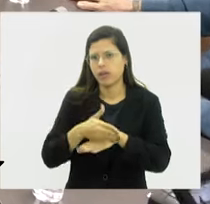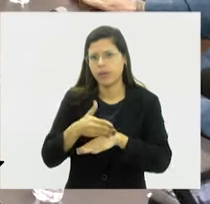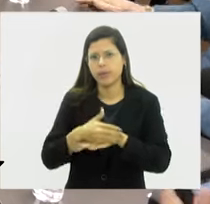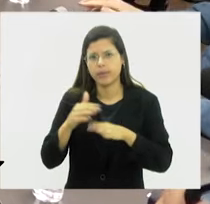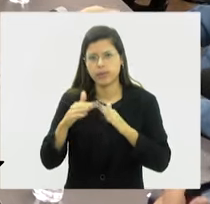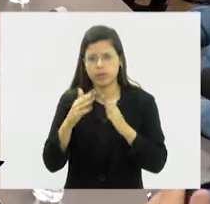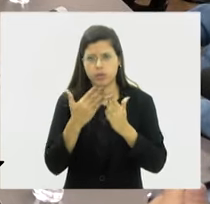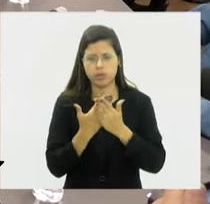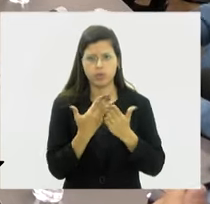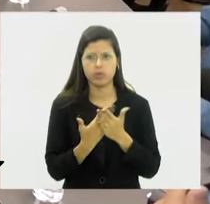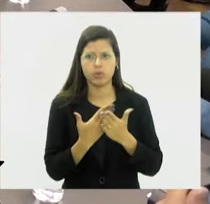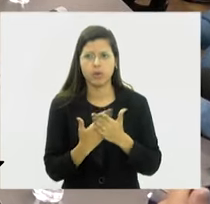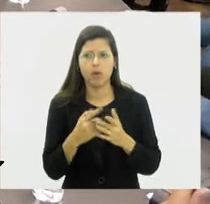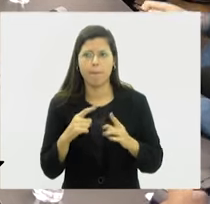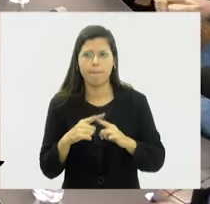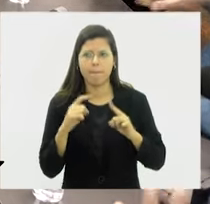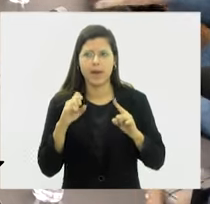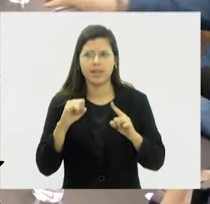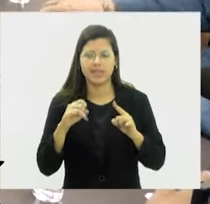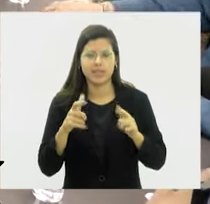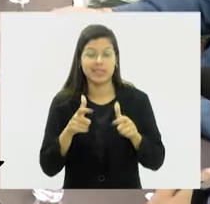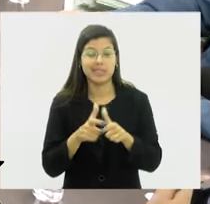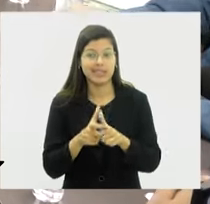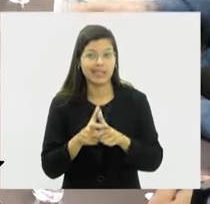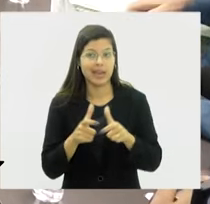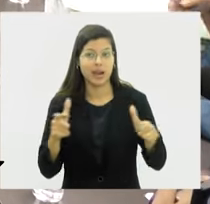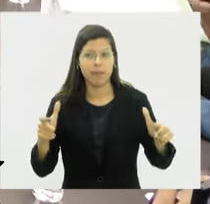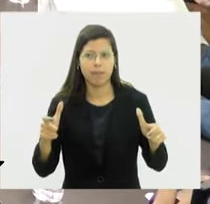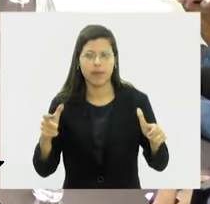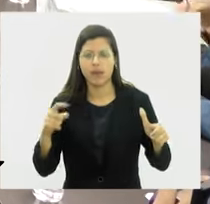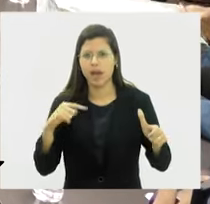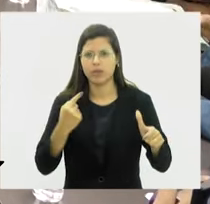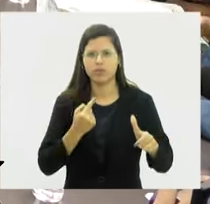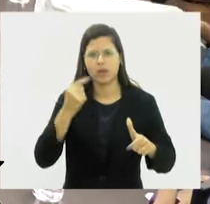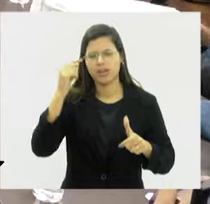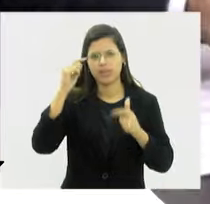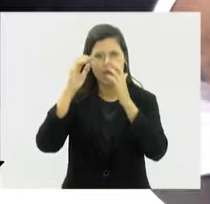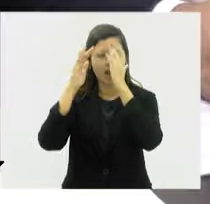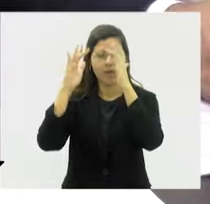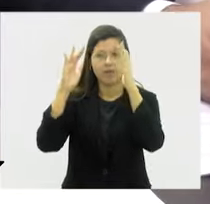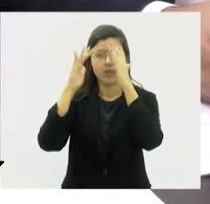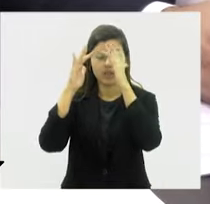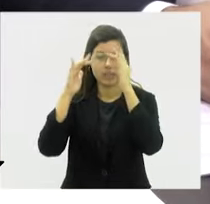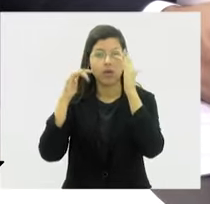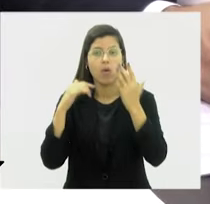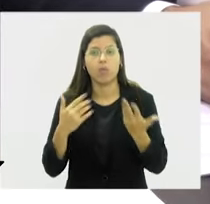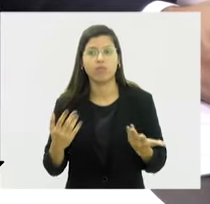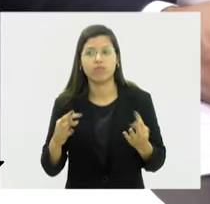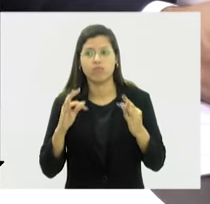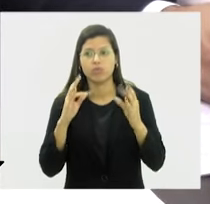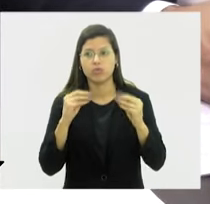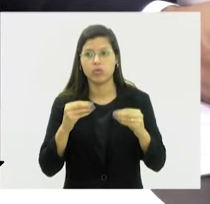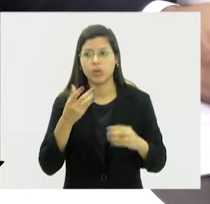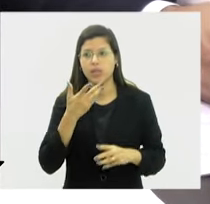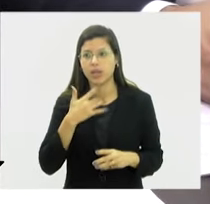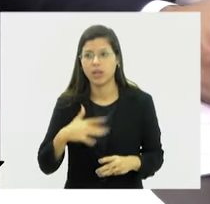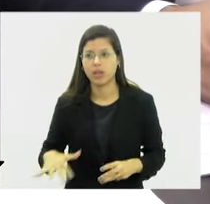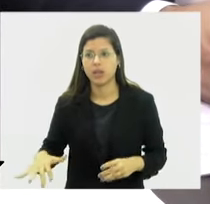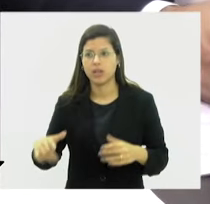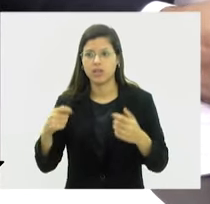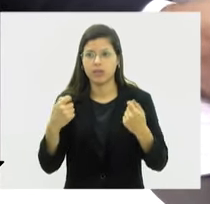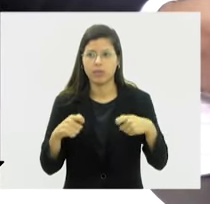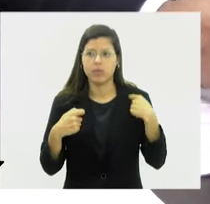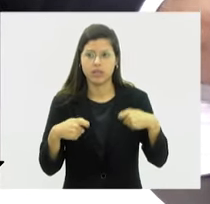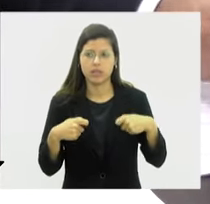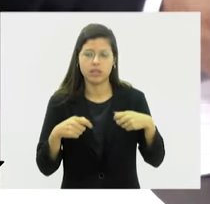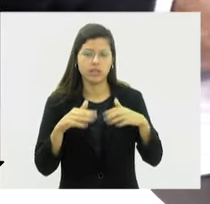Mas se nós formos ampliar a nossa reflexão, não é, toda criança deveria